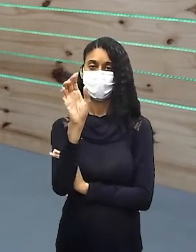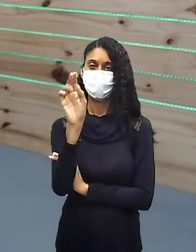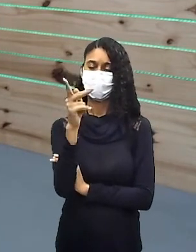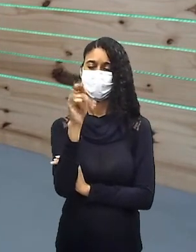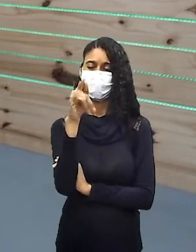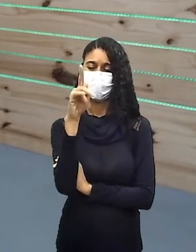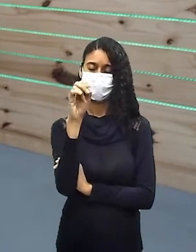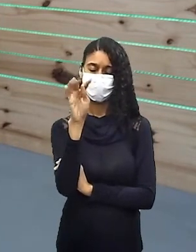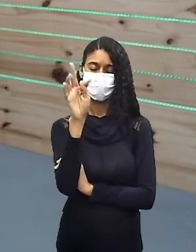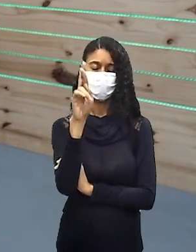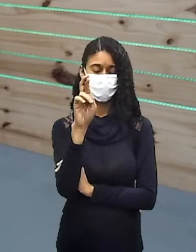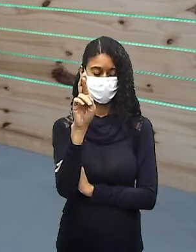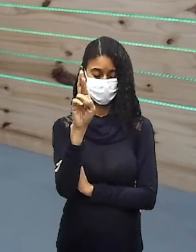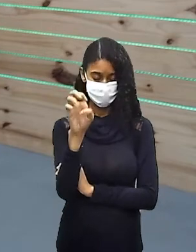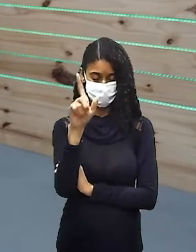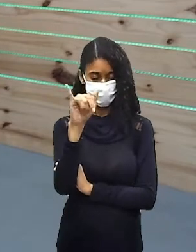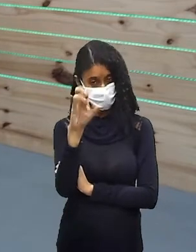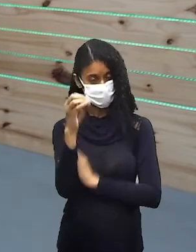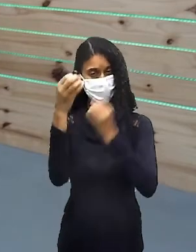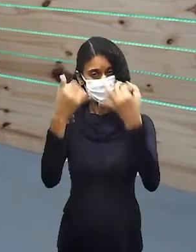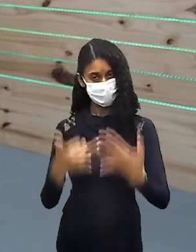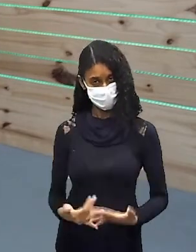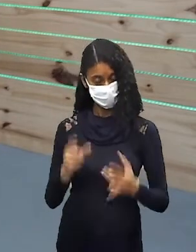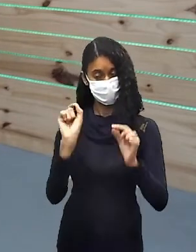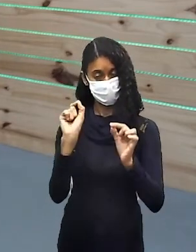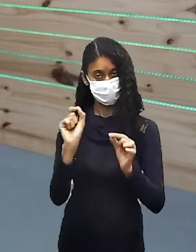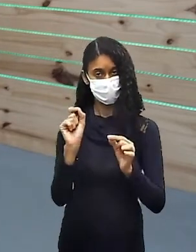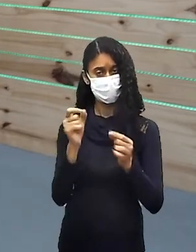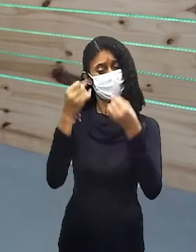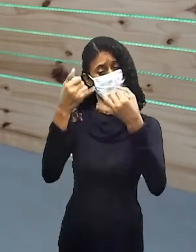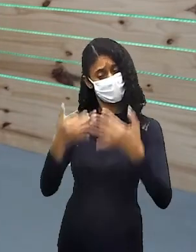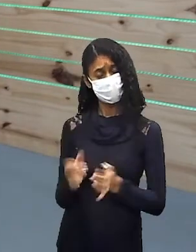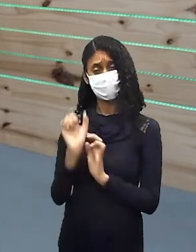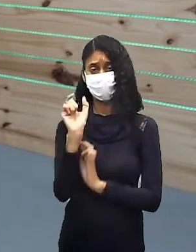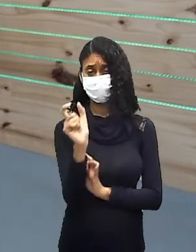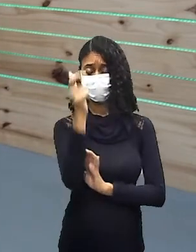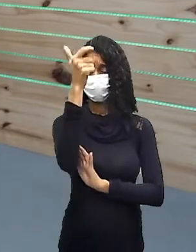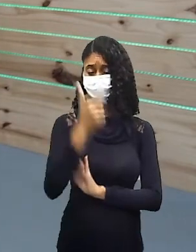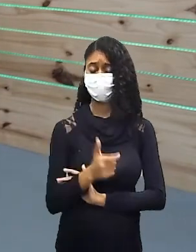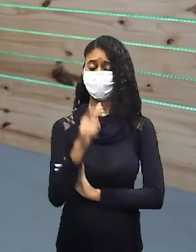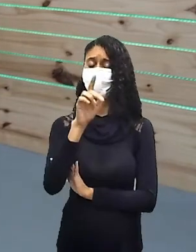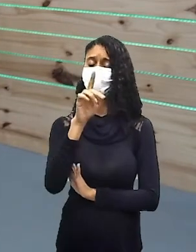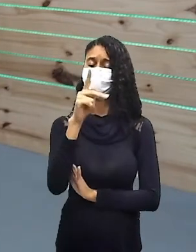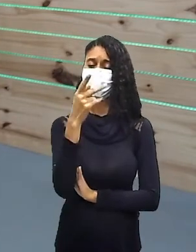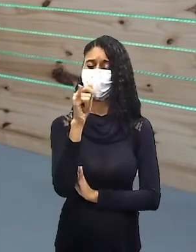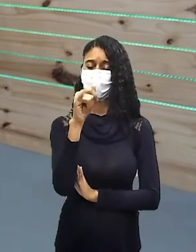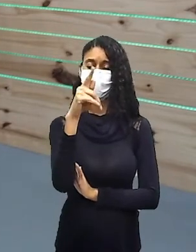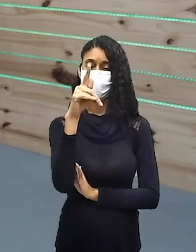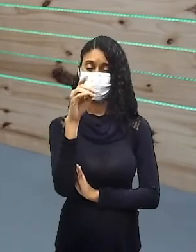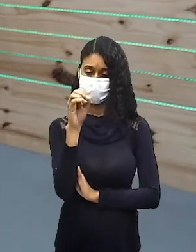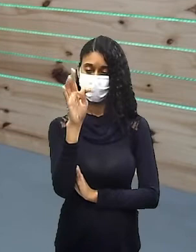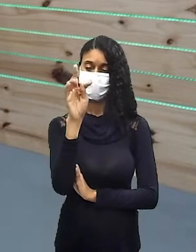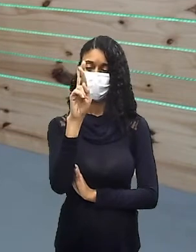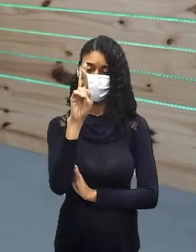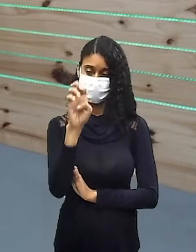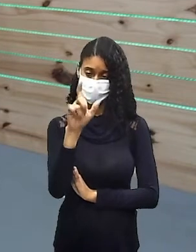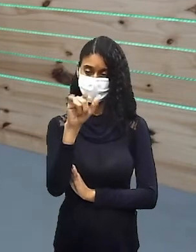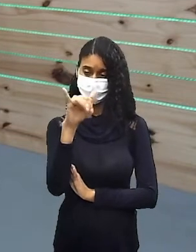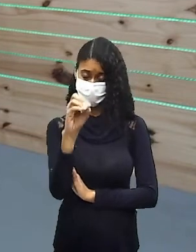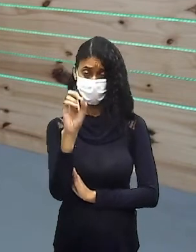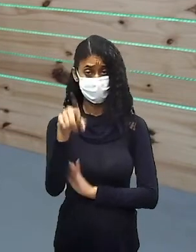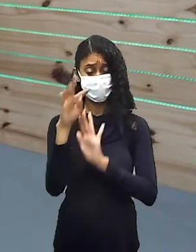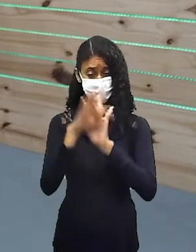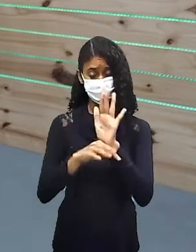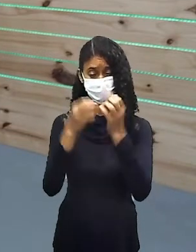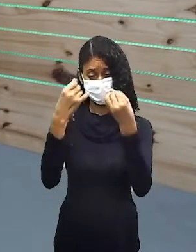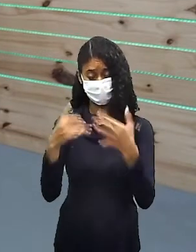e explica o que é hipotrélico, e faz considerações acerca da personalidade do hipotrélico. Né? Então, é o texto explicando